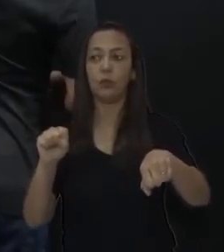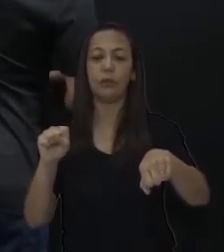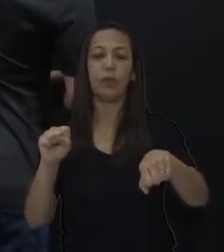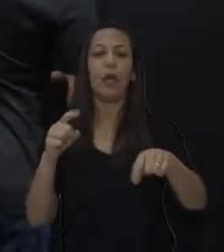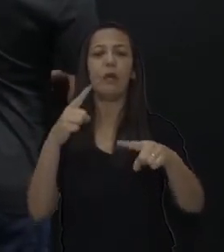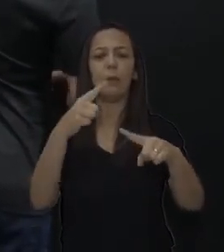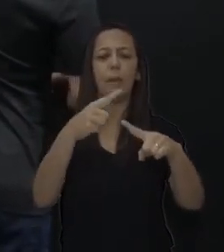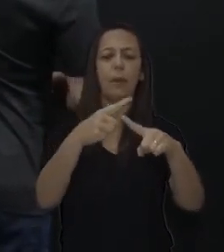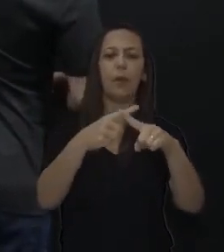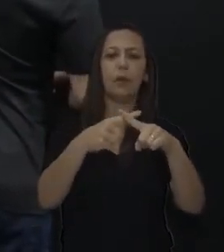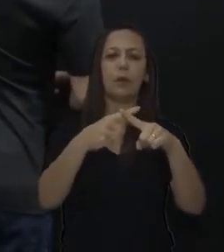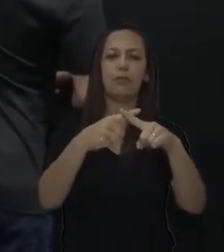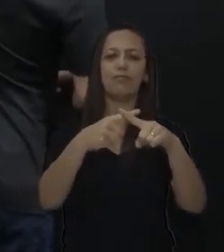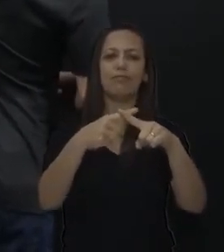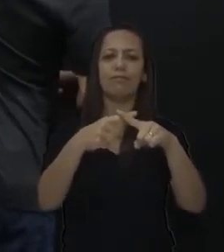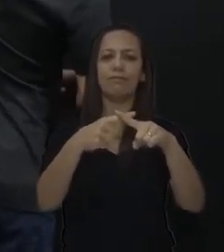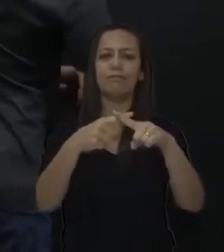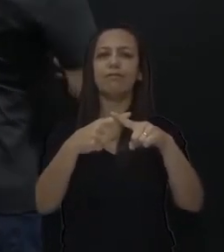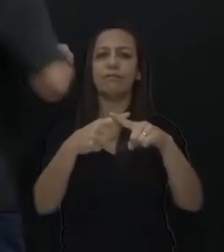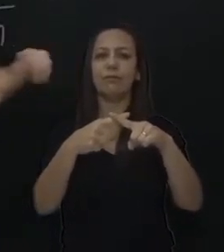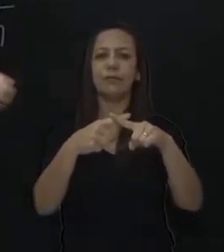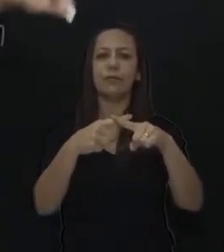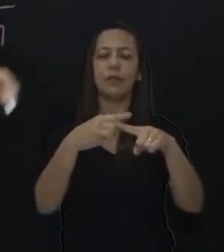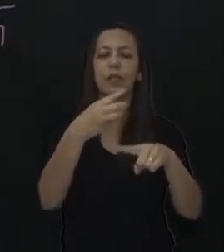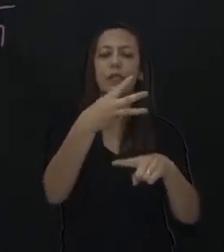e multiplicá-lo por